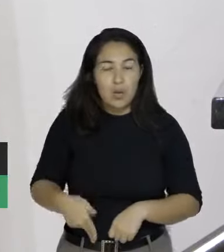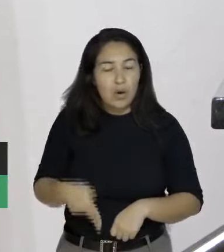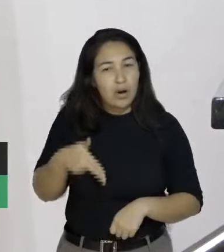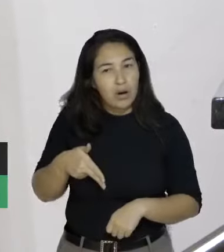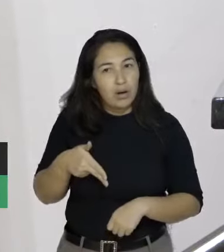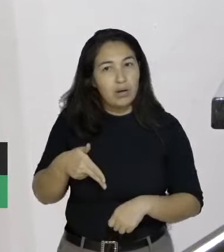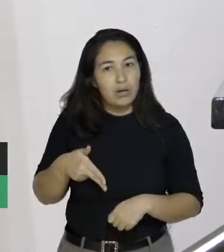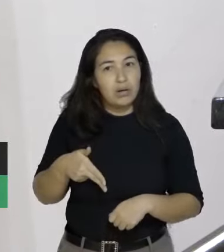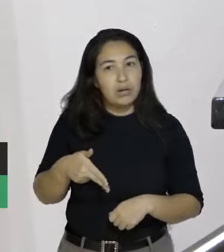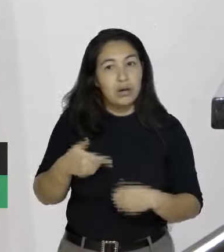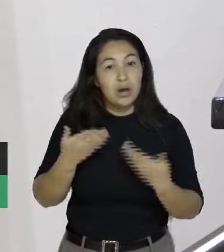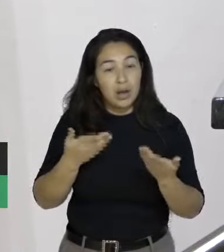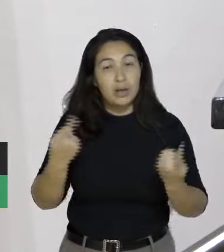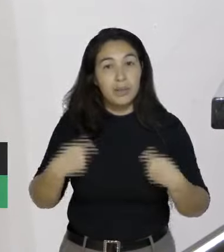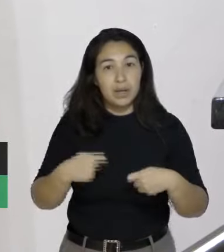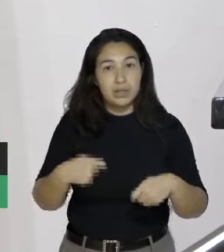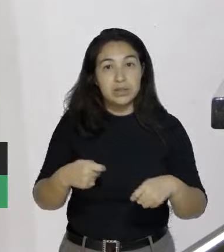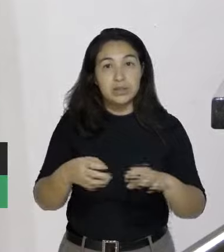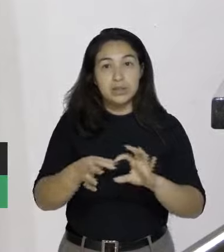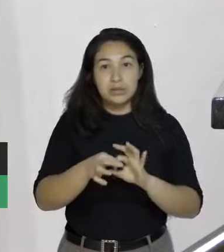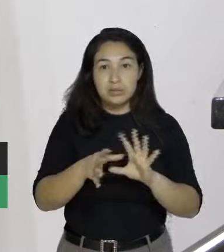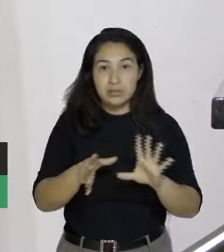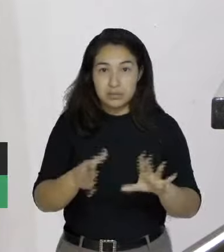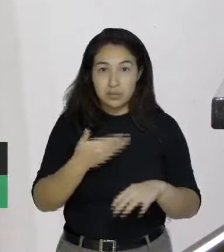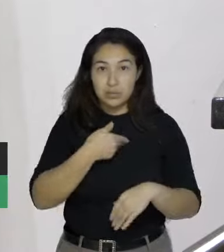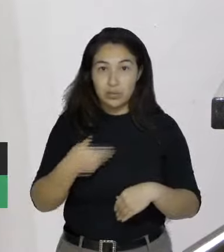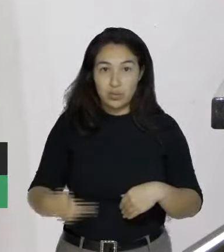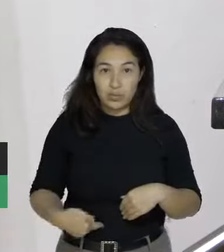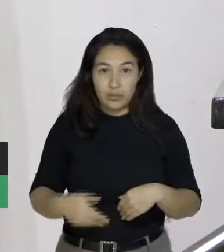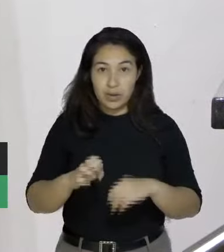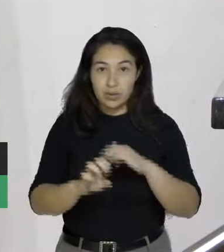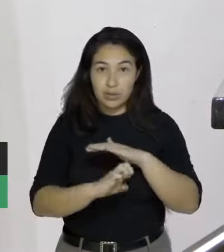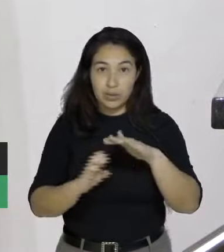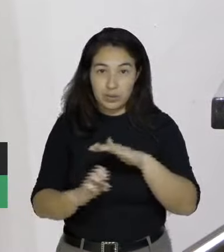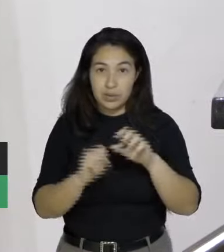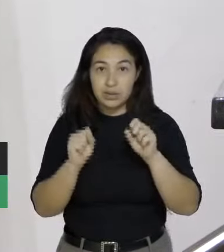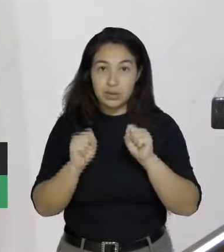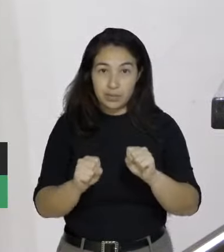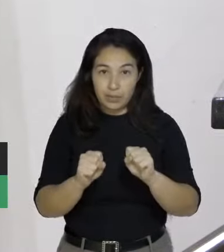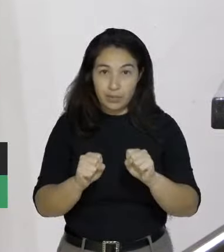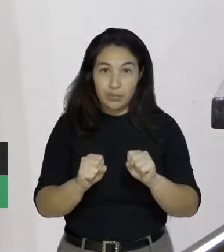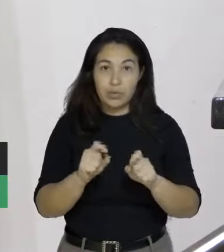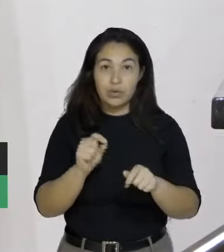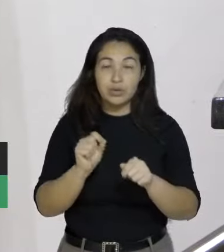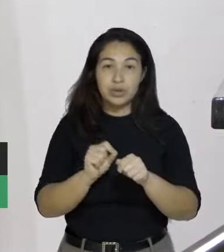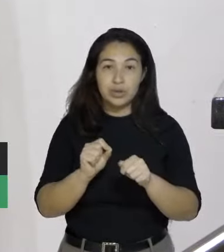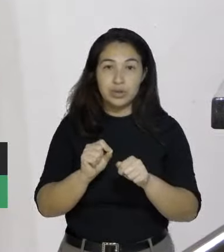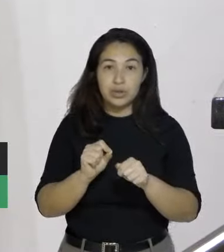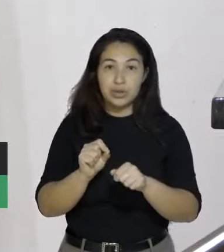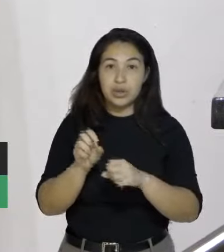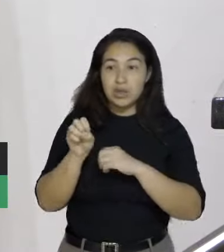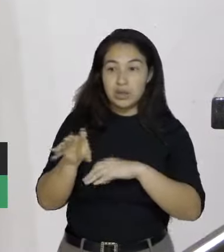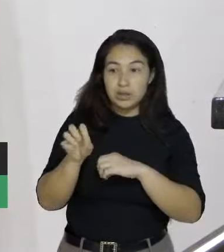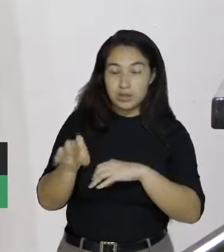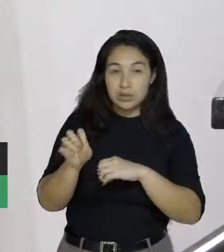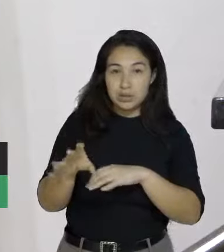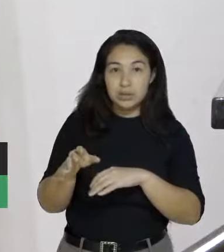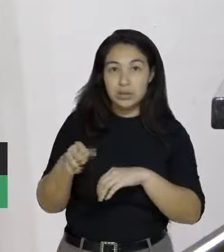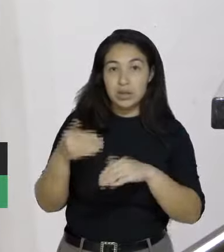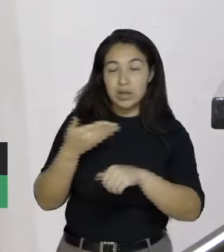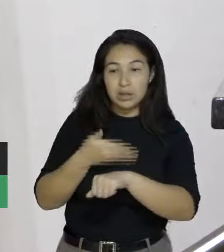escolas simplesmente precisam de autorização do governo para que as empresas possam patrocinar um profissional armado treinado dentro